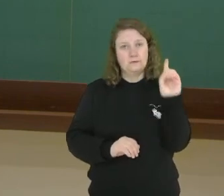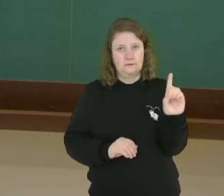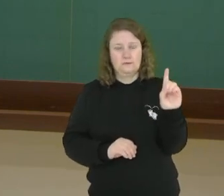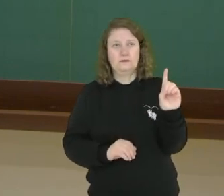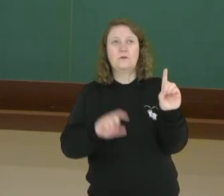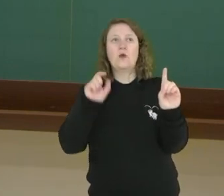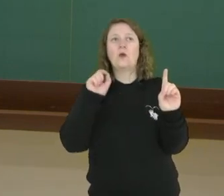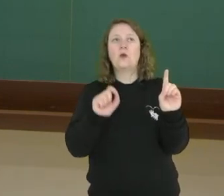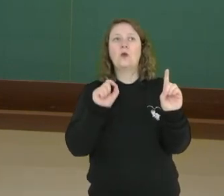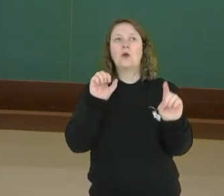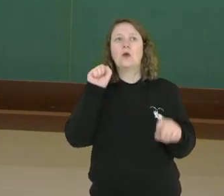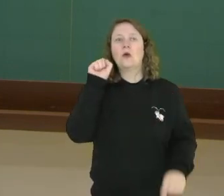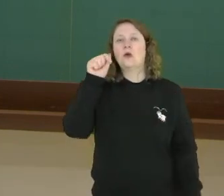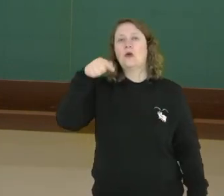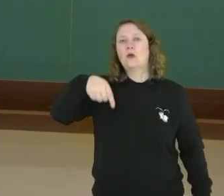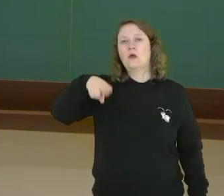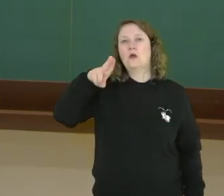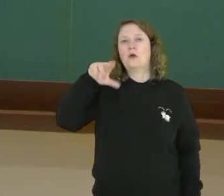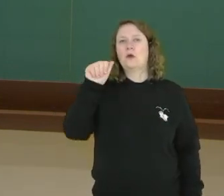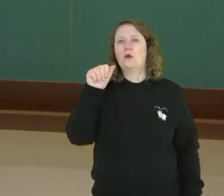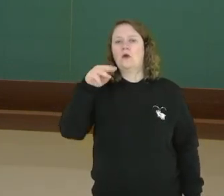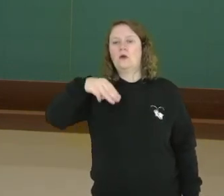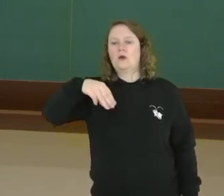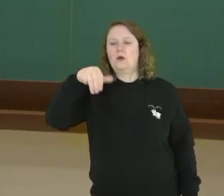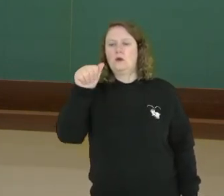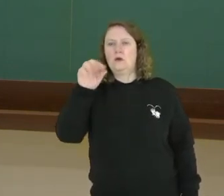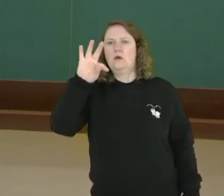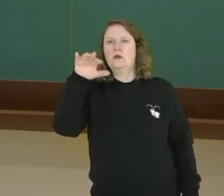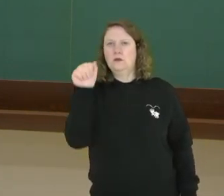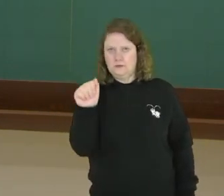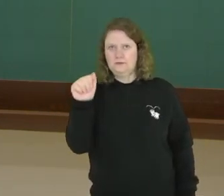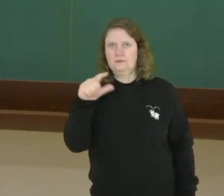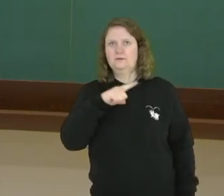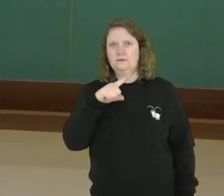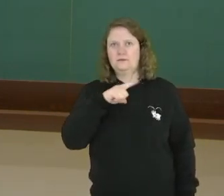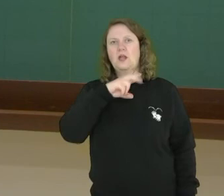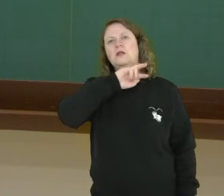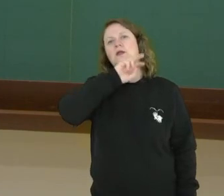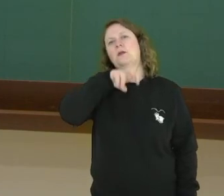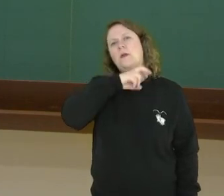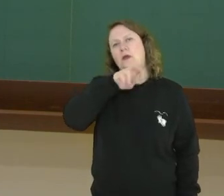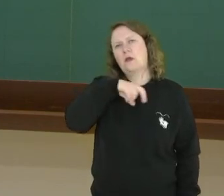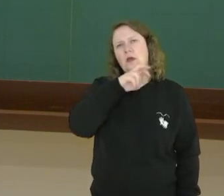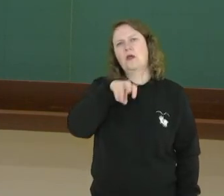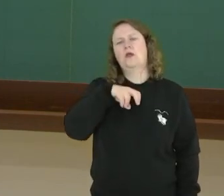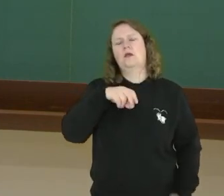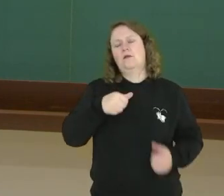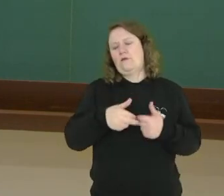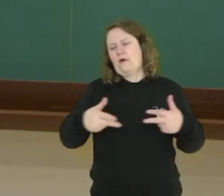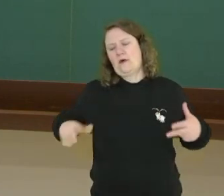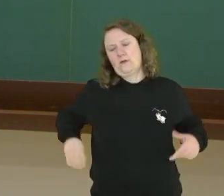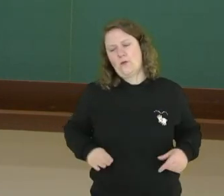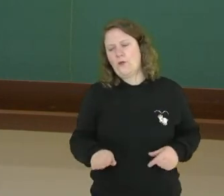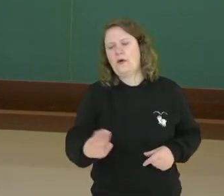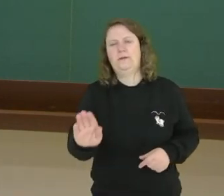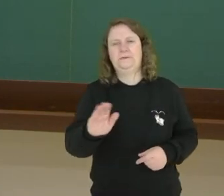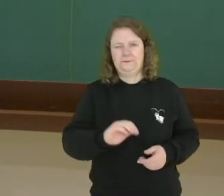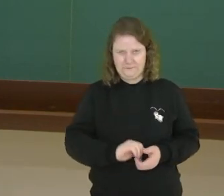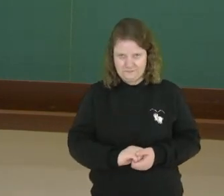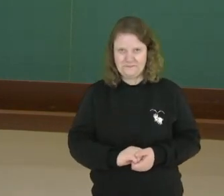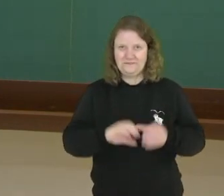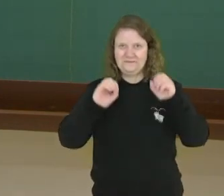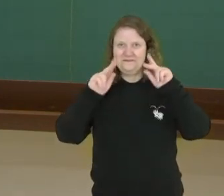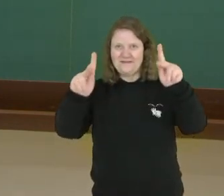a ordem squamata, que reúne lagartos, serpentes e as cobras. Ok?